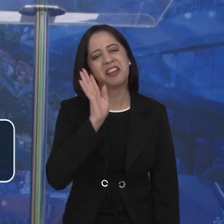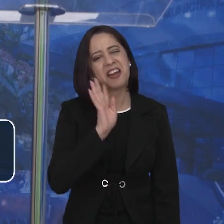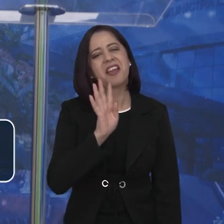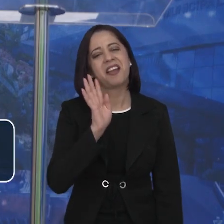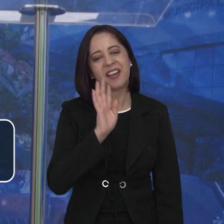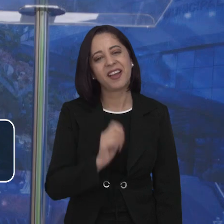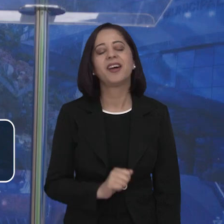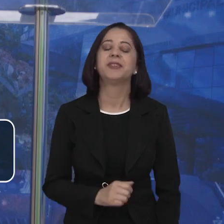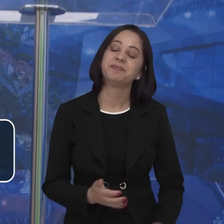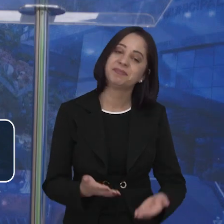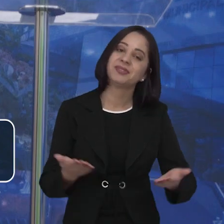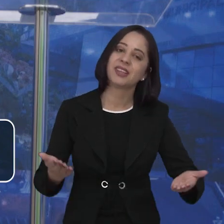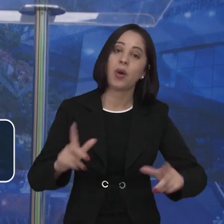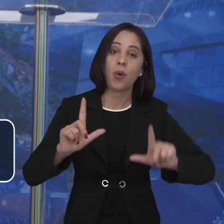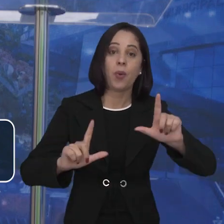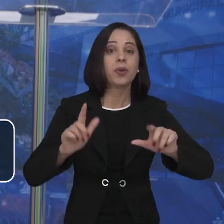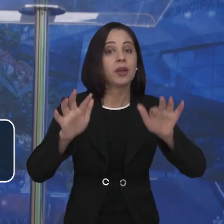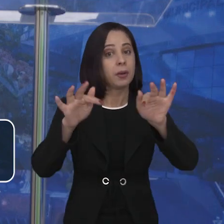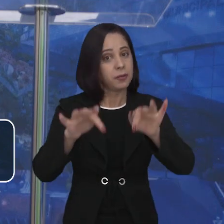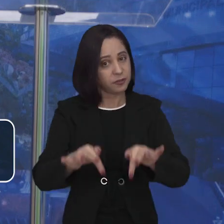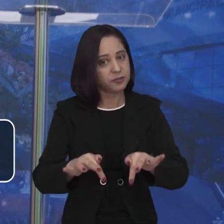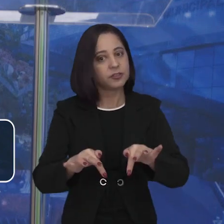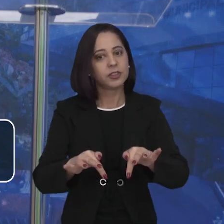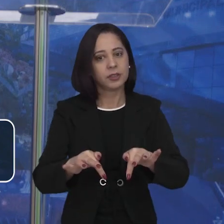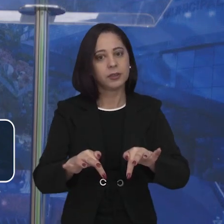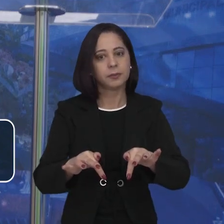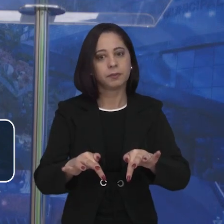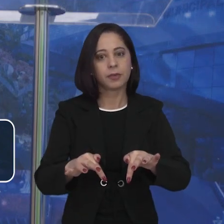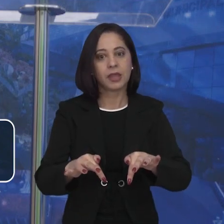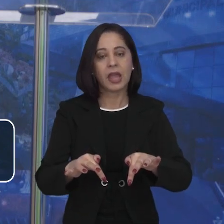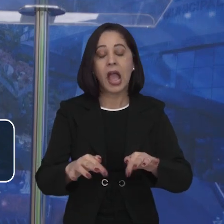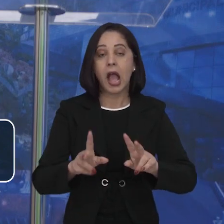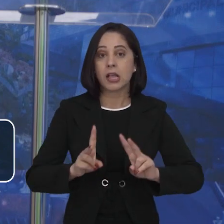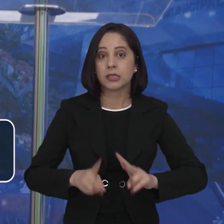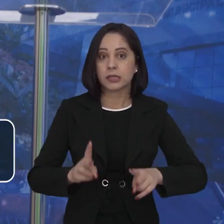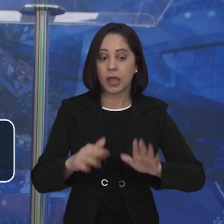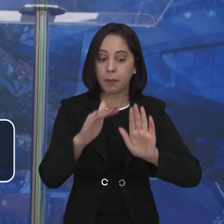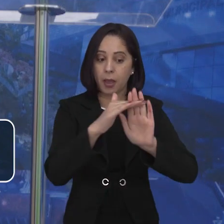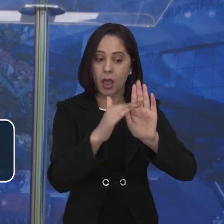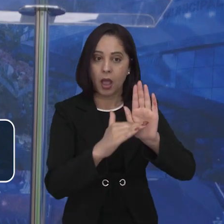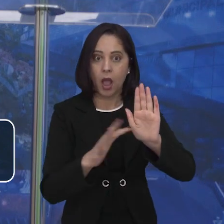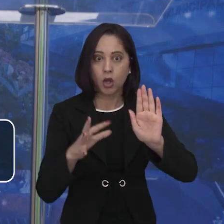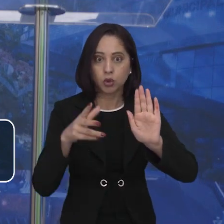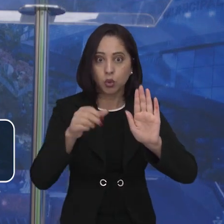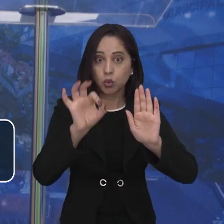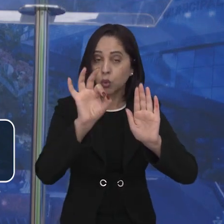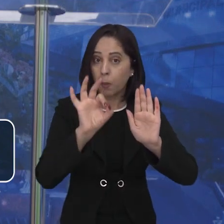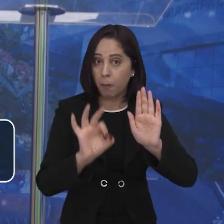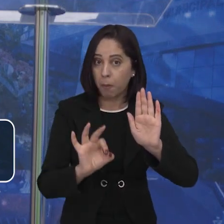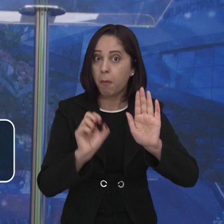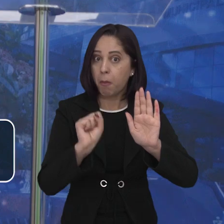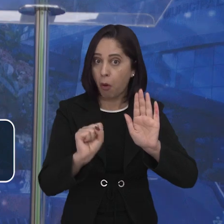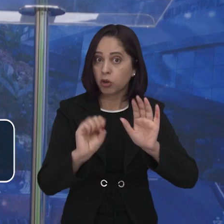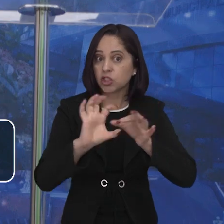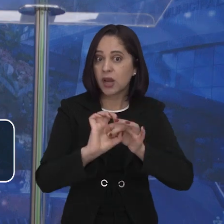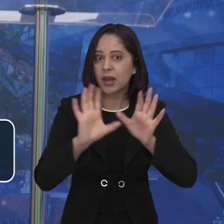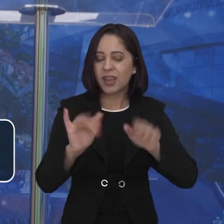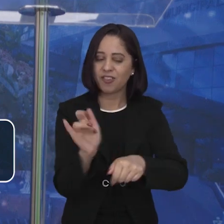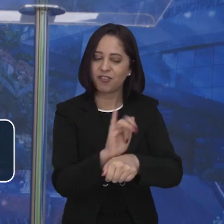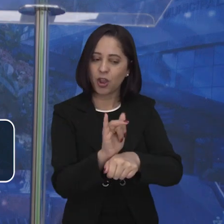Muito bom, né? É isso, pessoal. Termina aqui o Ação Parlamentar. Eu te lembro que toda a programação está disponível